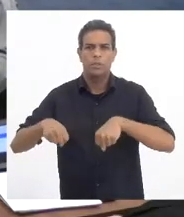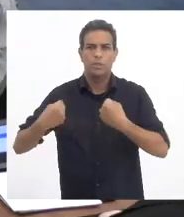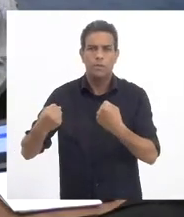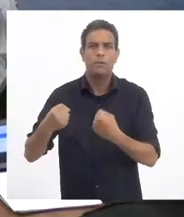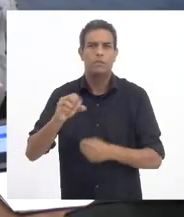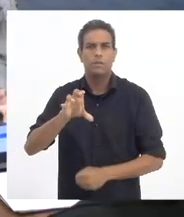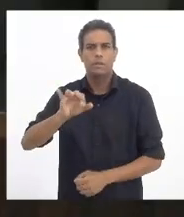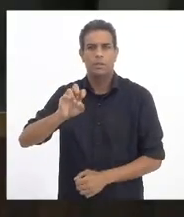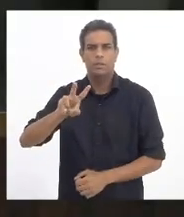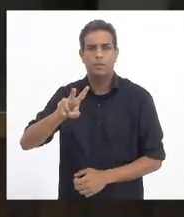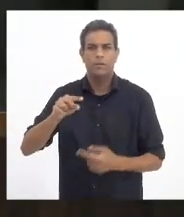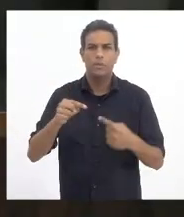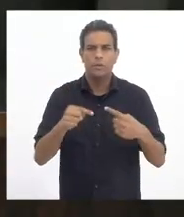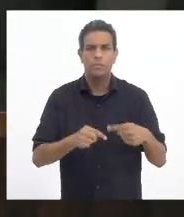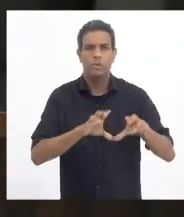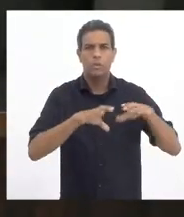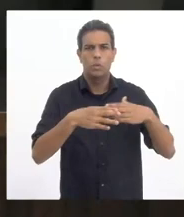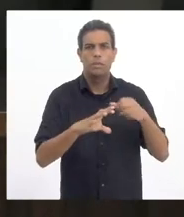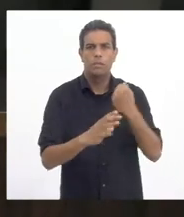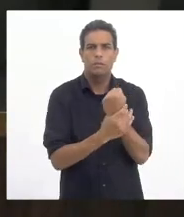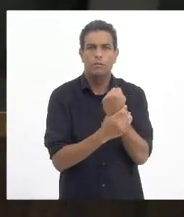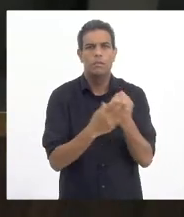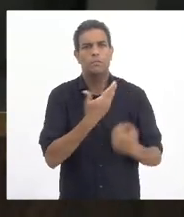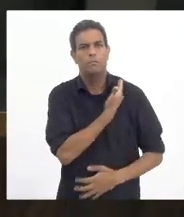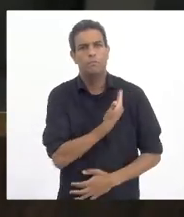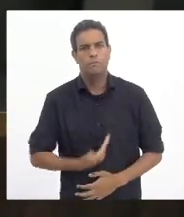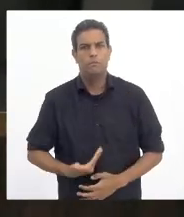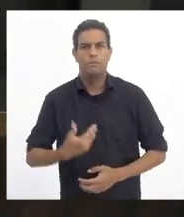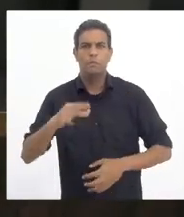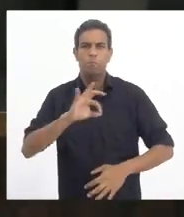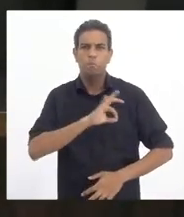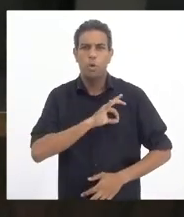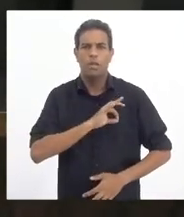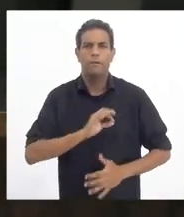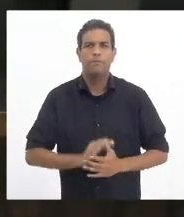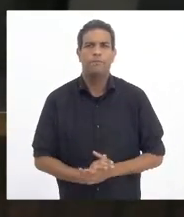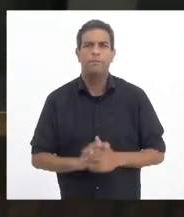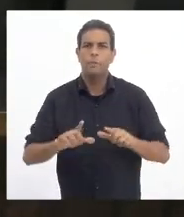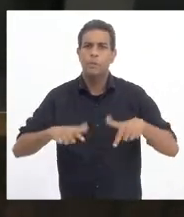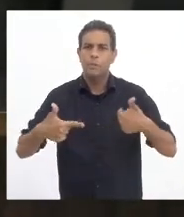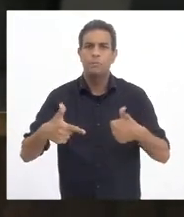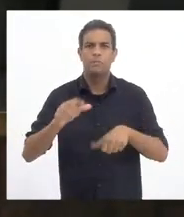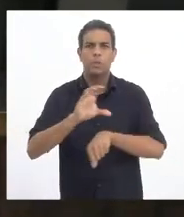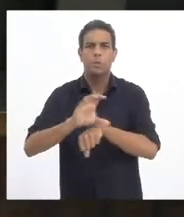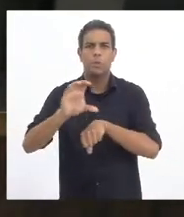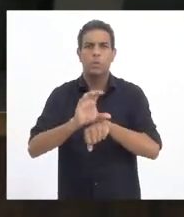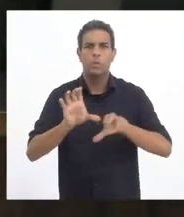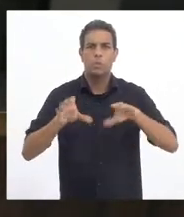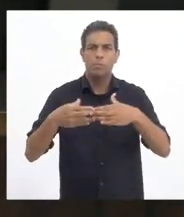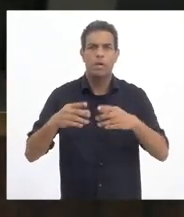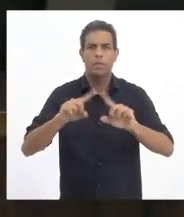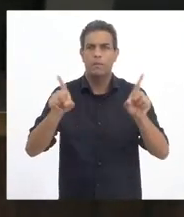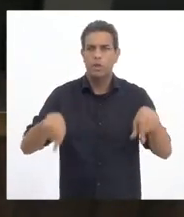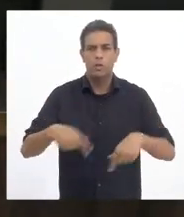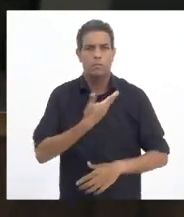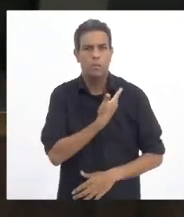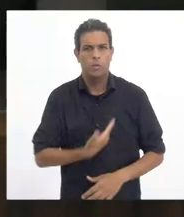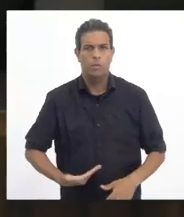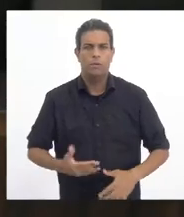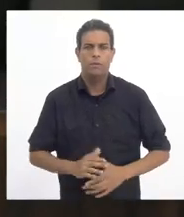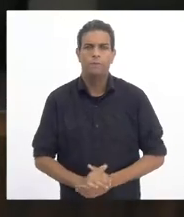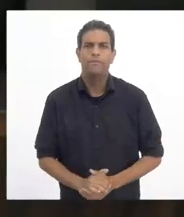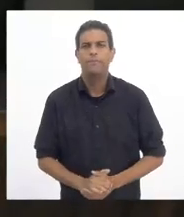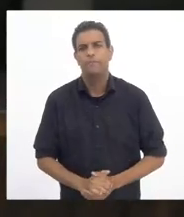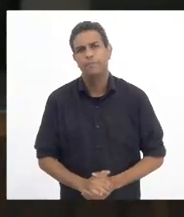Comissão de Saúde, Comissão de Segurança Pública e Assuntos de Polícia e Comissão de Servidores Públicos.